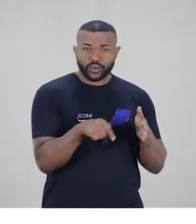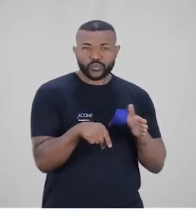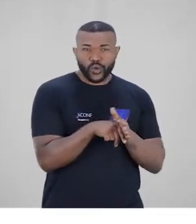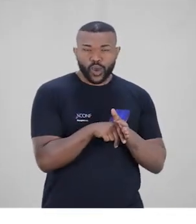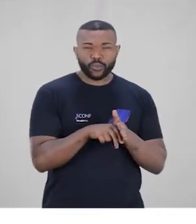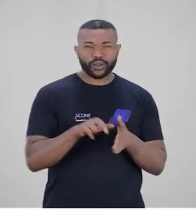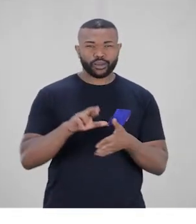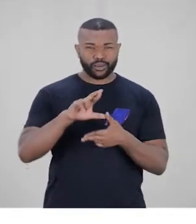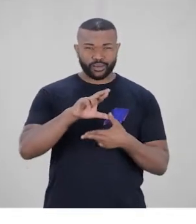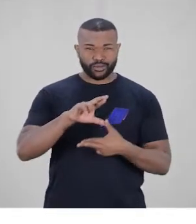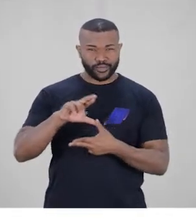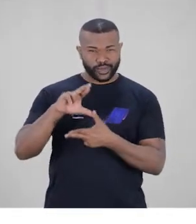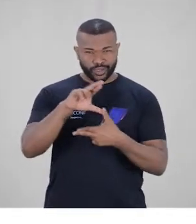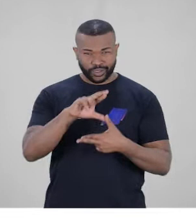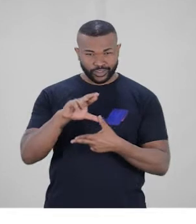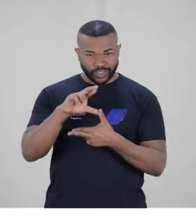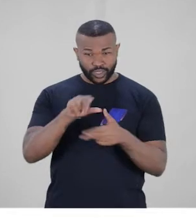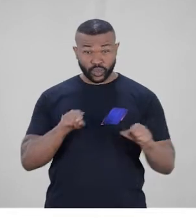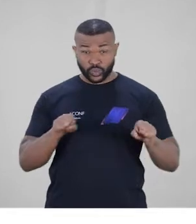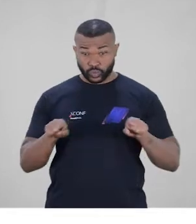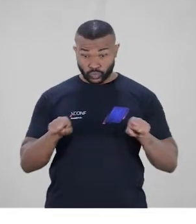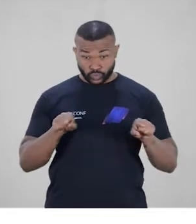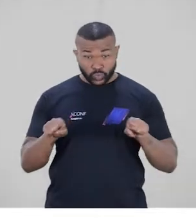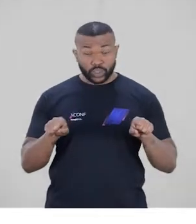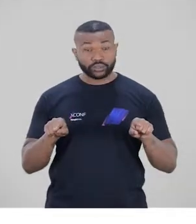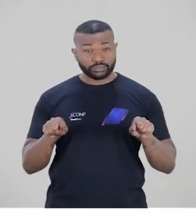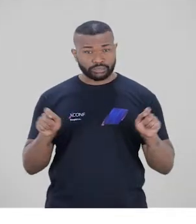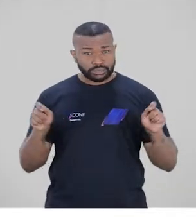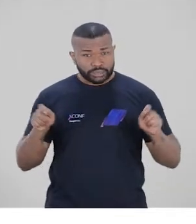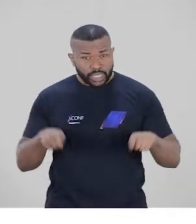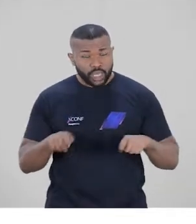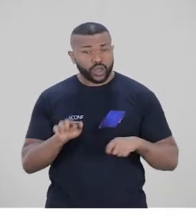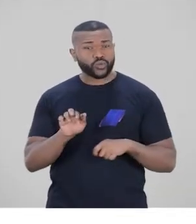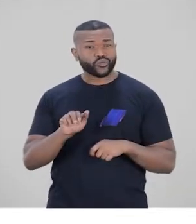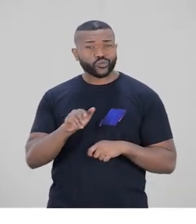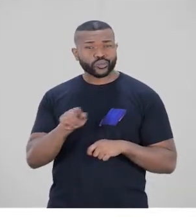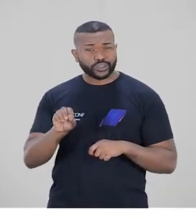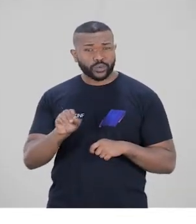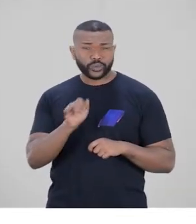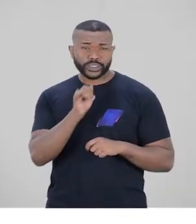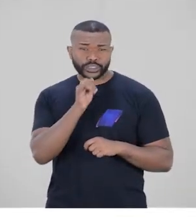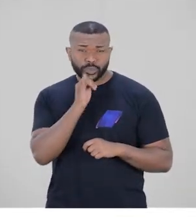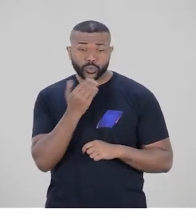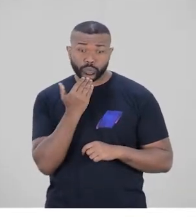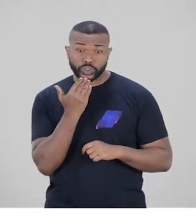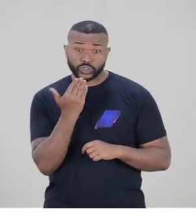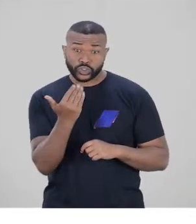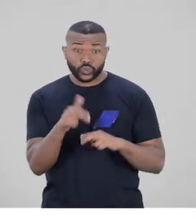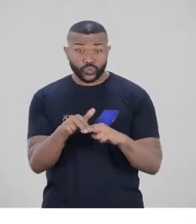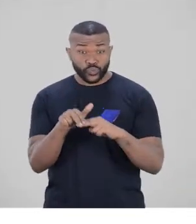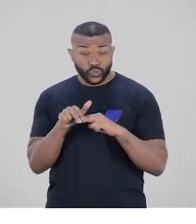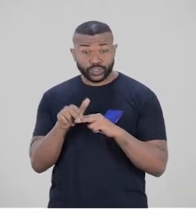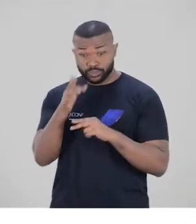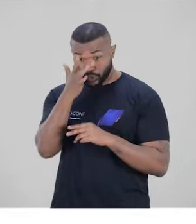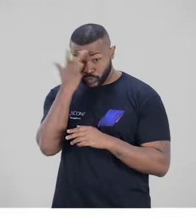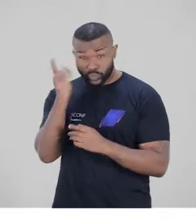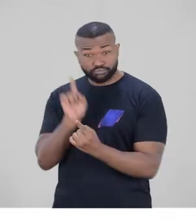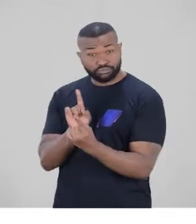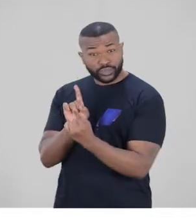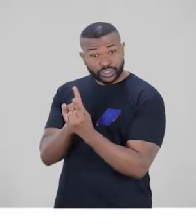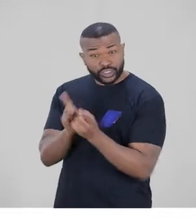para a América Latina. Ambas tinham a mesma funcionalidade, que é o envio de pedidos pela